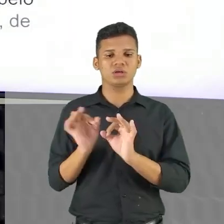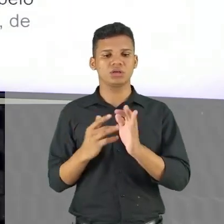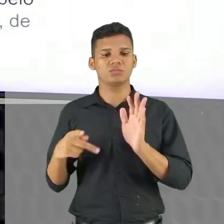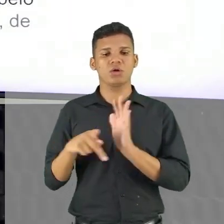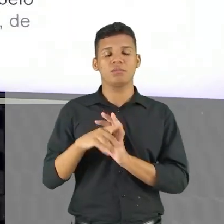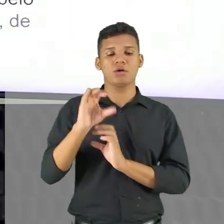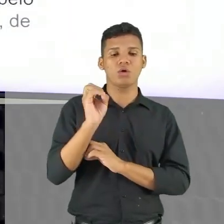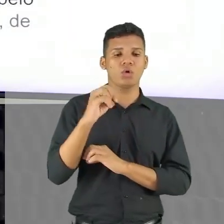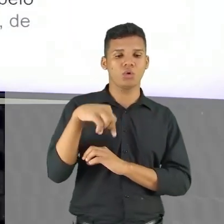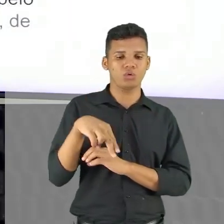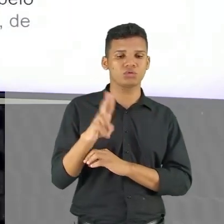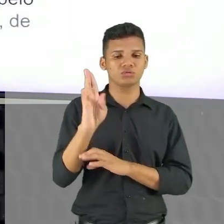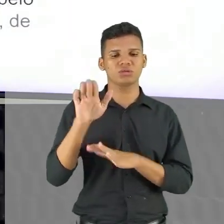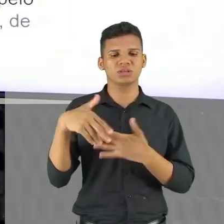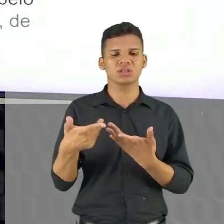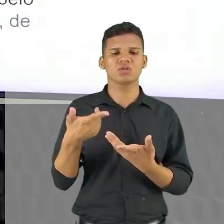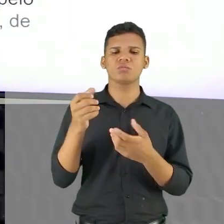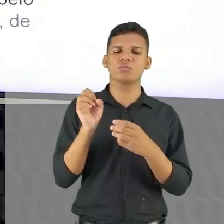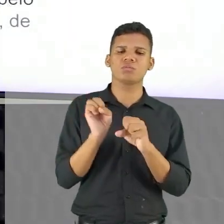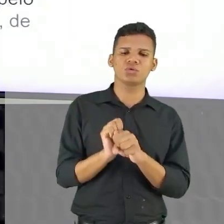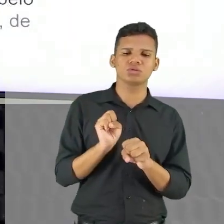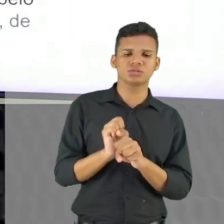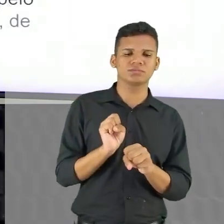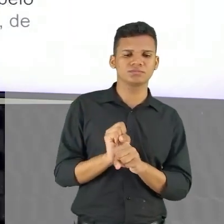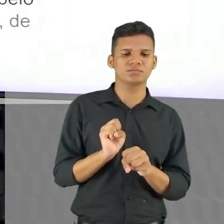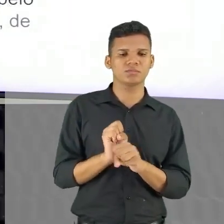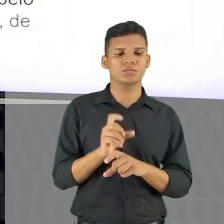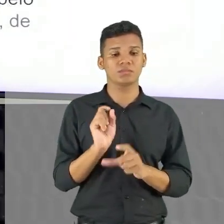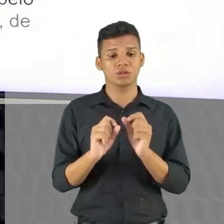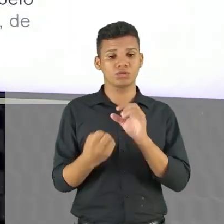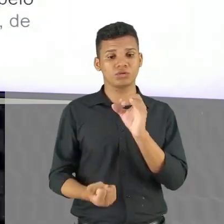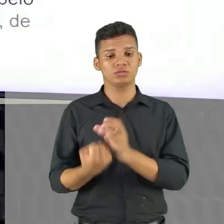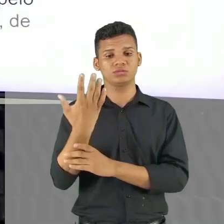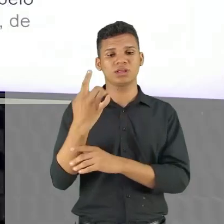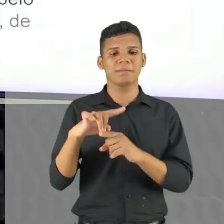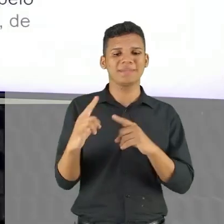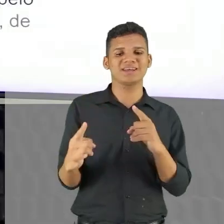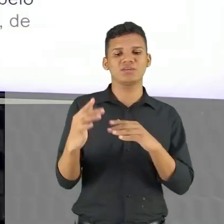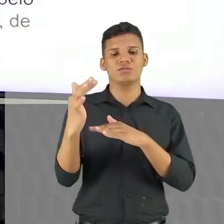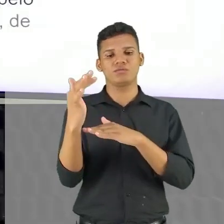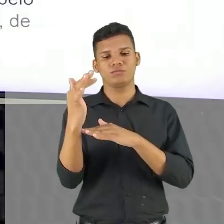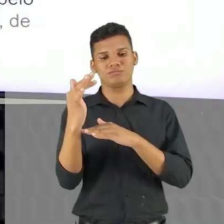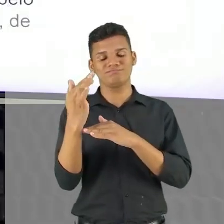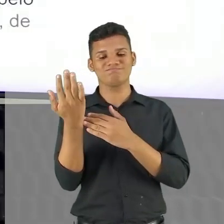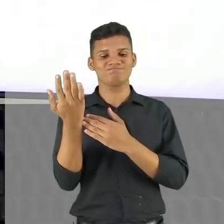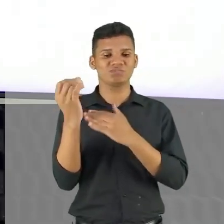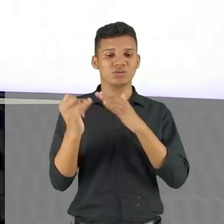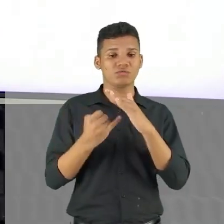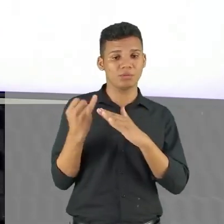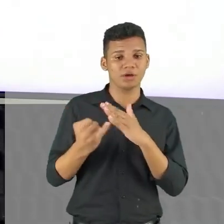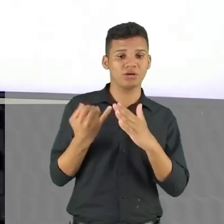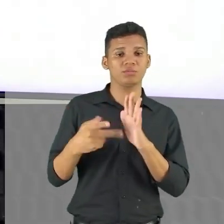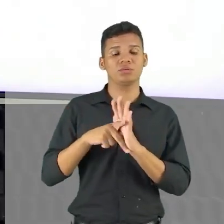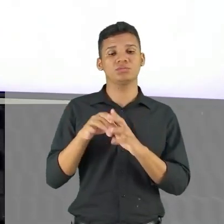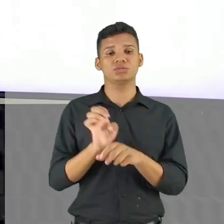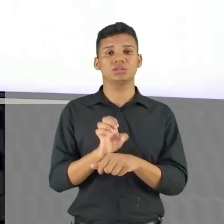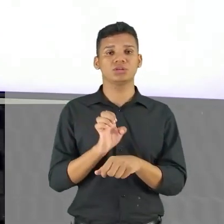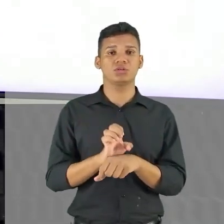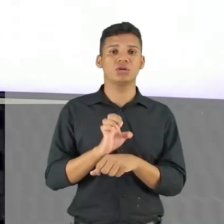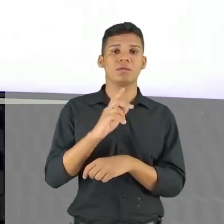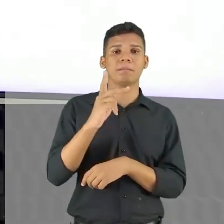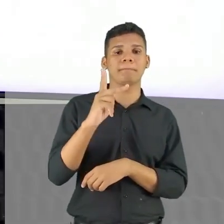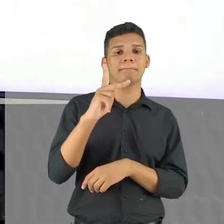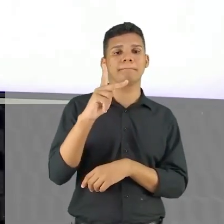O objetivo era esperar pelo nascimento, ao menos formal, de um Estado palestino. Depois